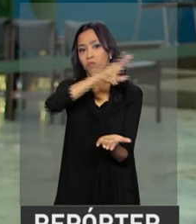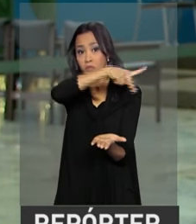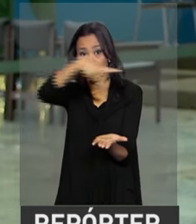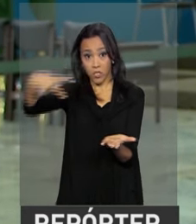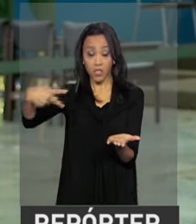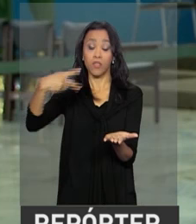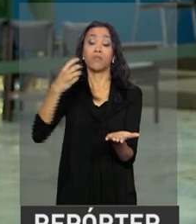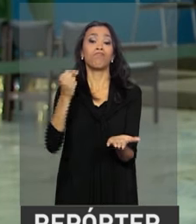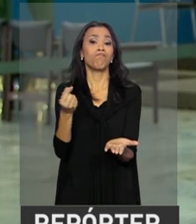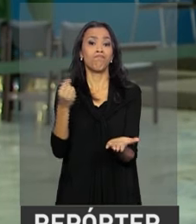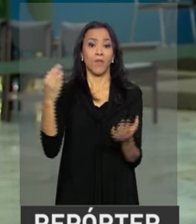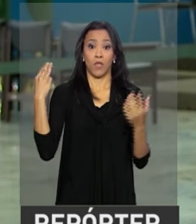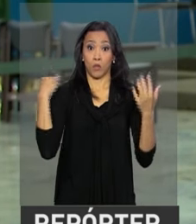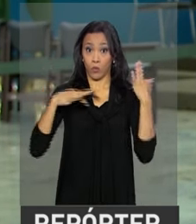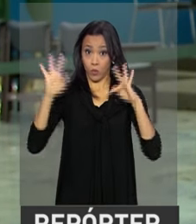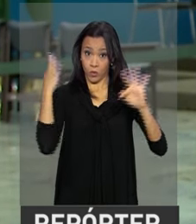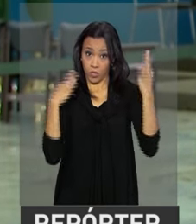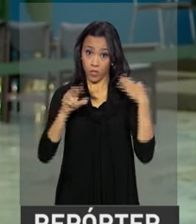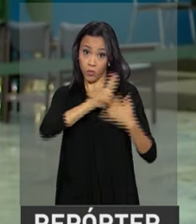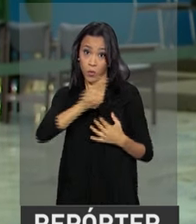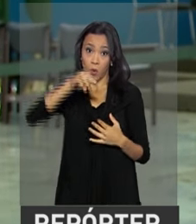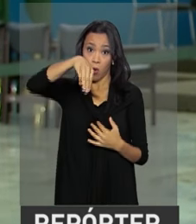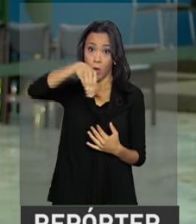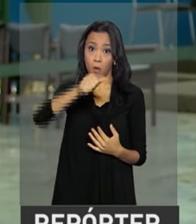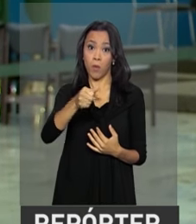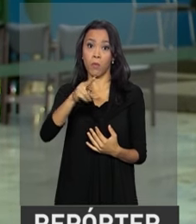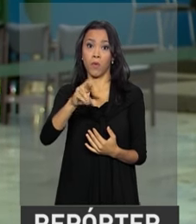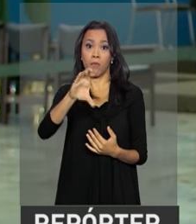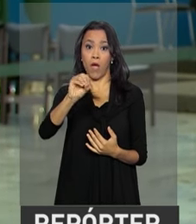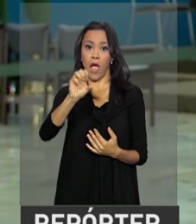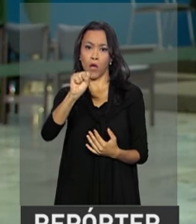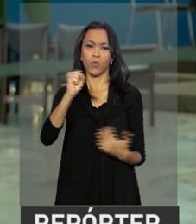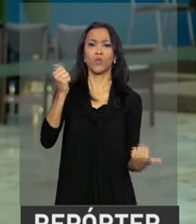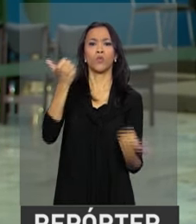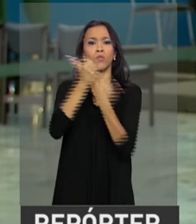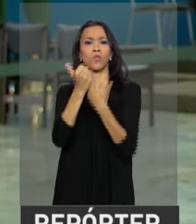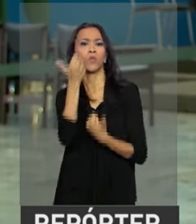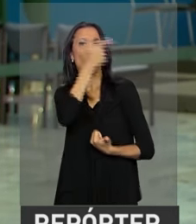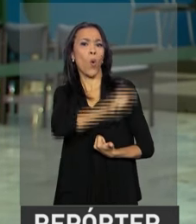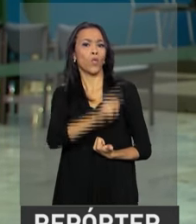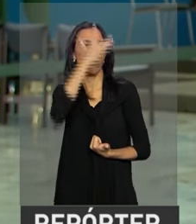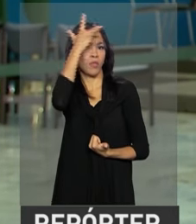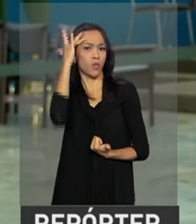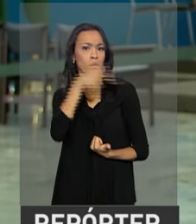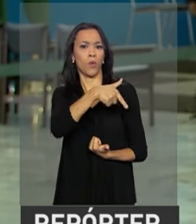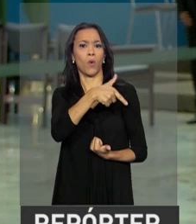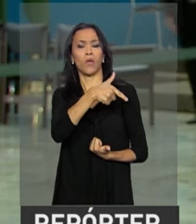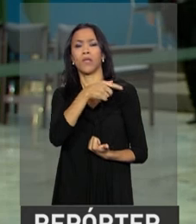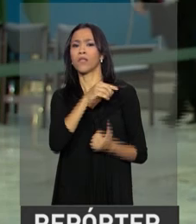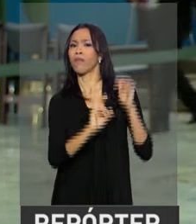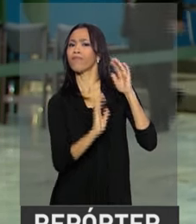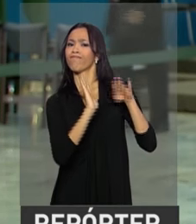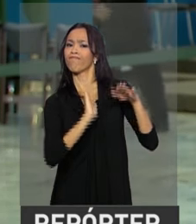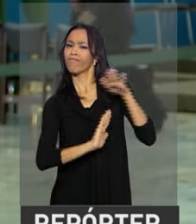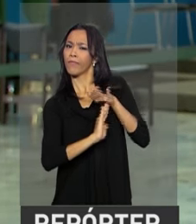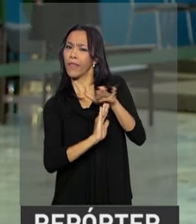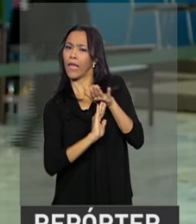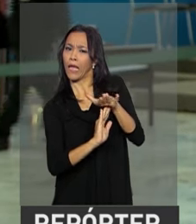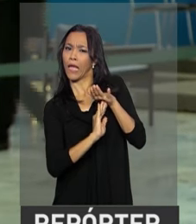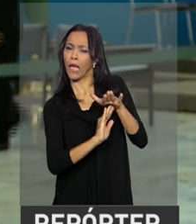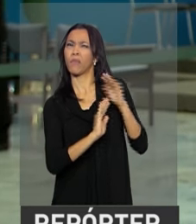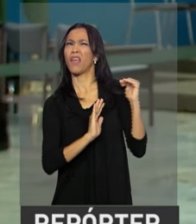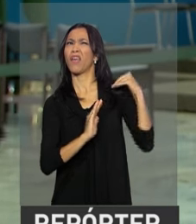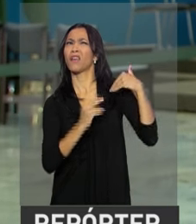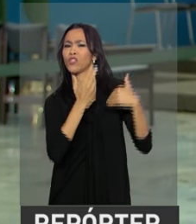do Turismo, Marx Beltrão. Beltrão substitui Alberto Alves, que estava de forma interina no cargo desde